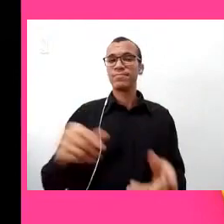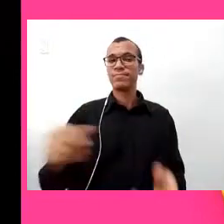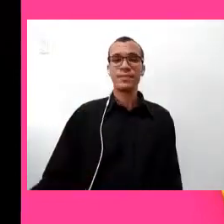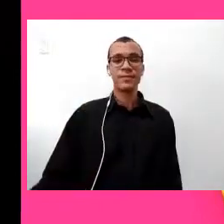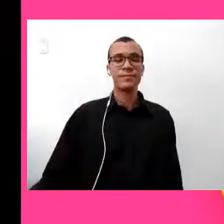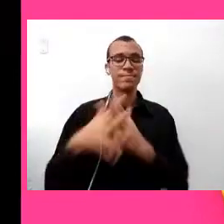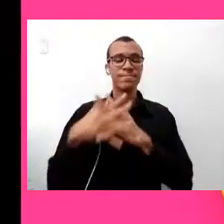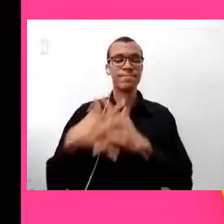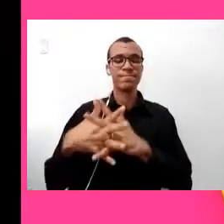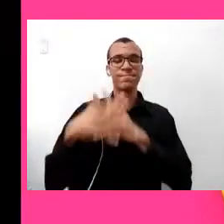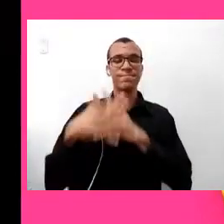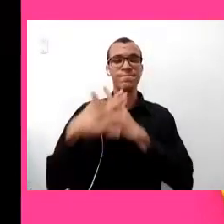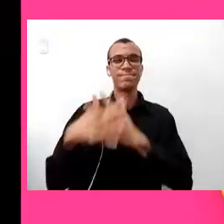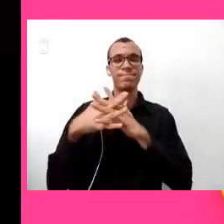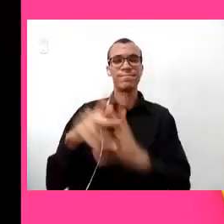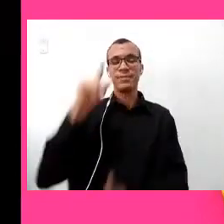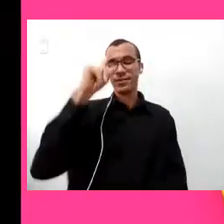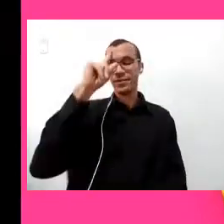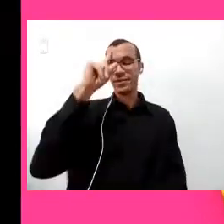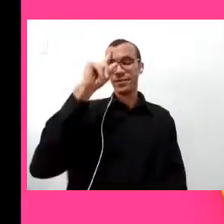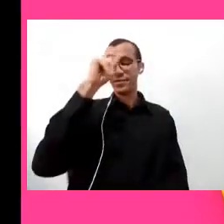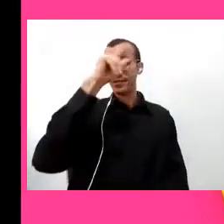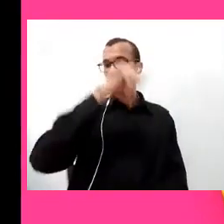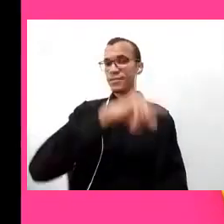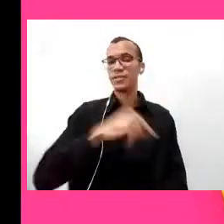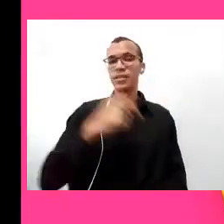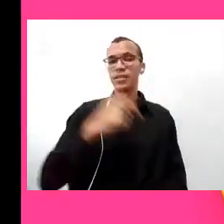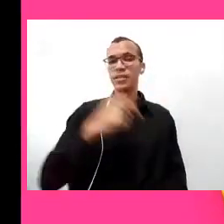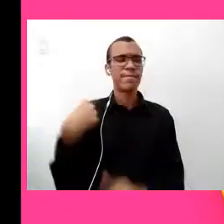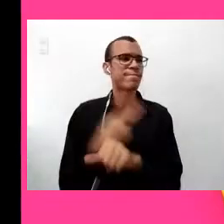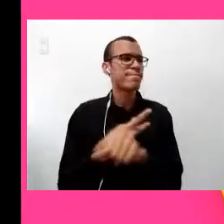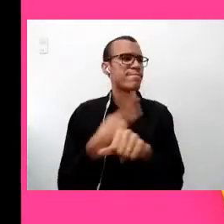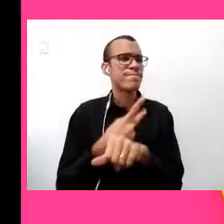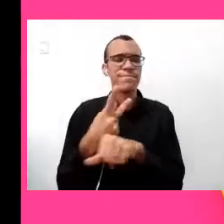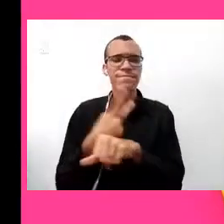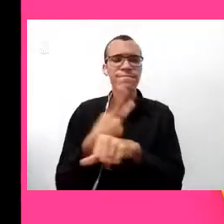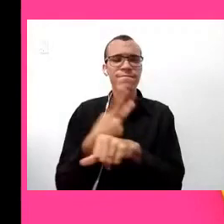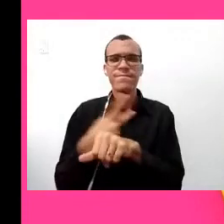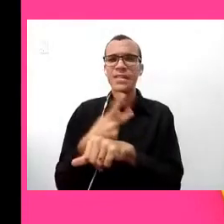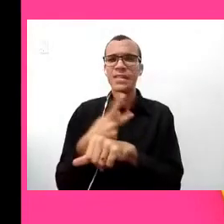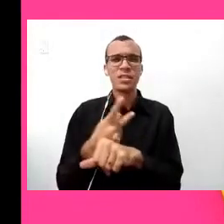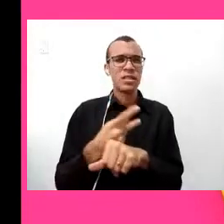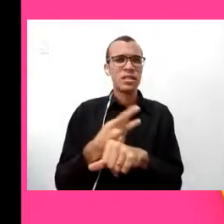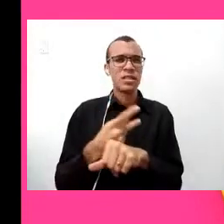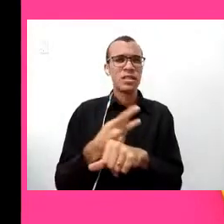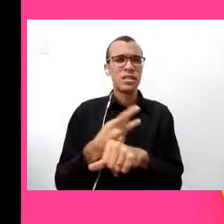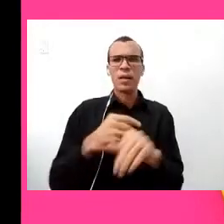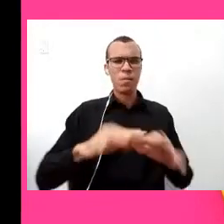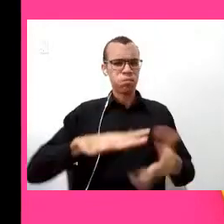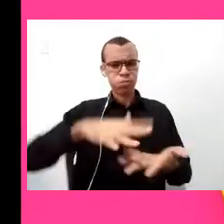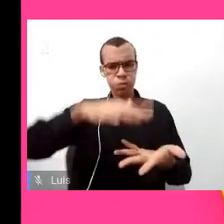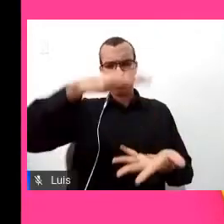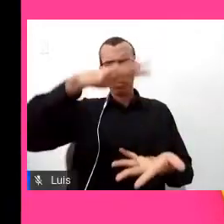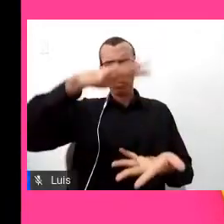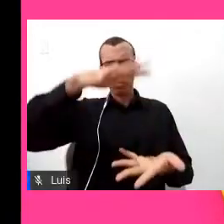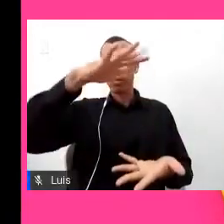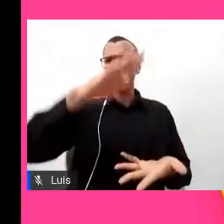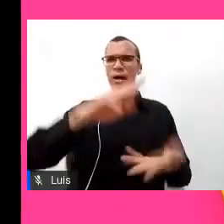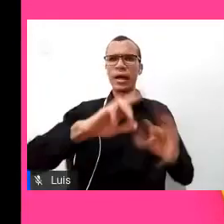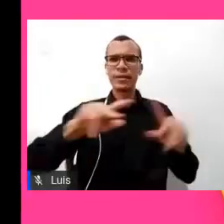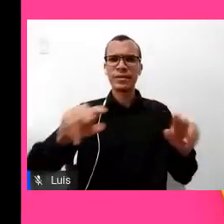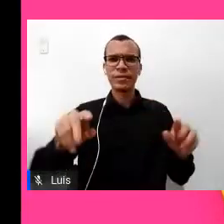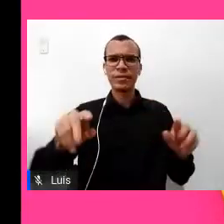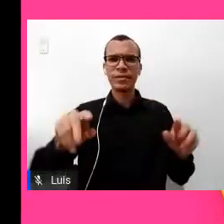Jones. Eu tinha que procurar numa pilha de um monte de objeto pequeno, qual